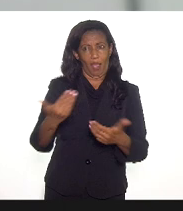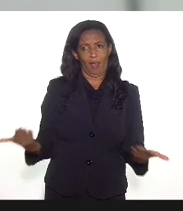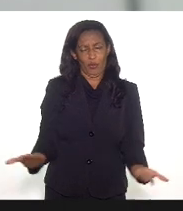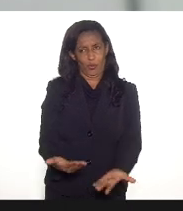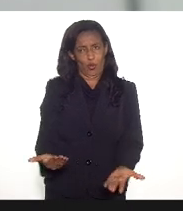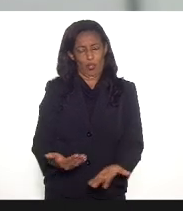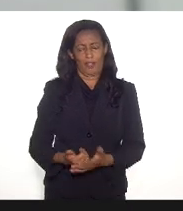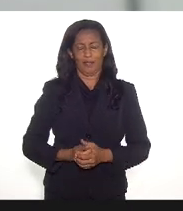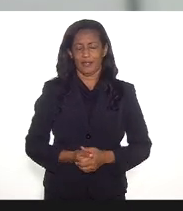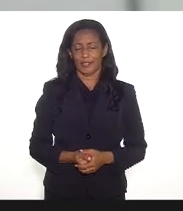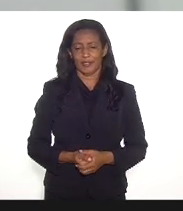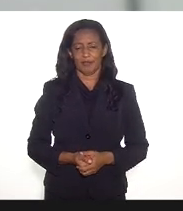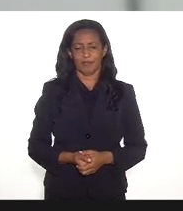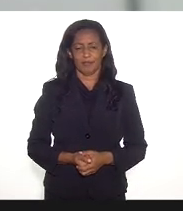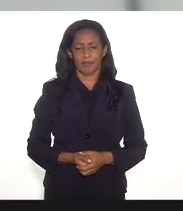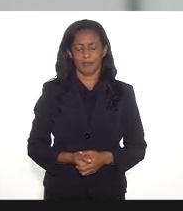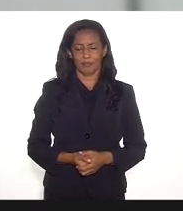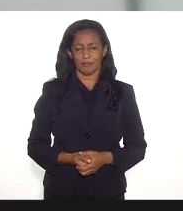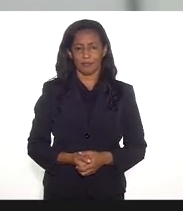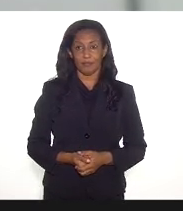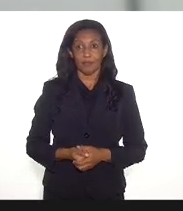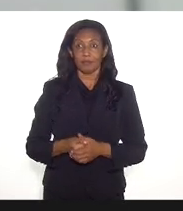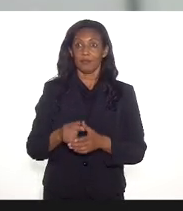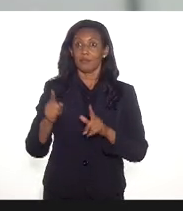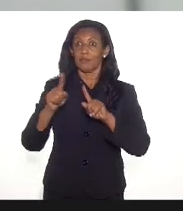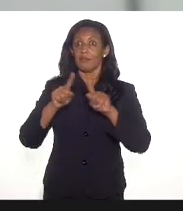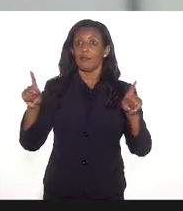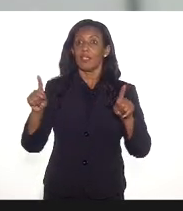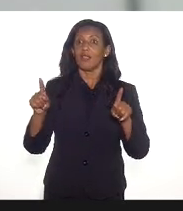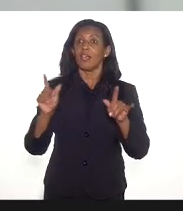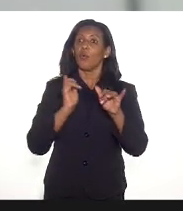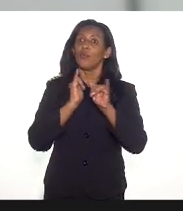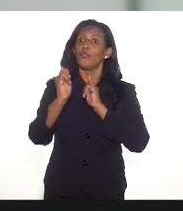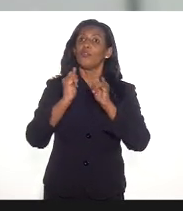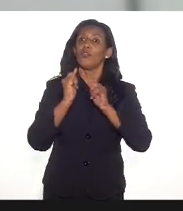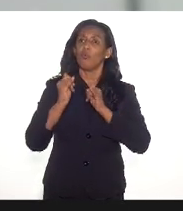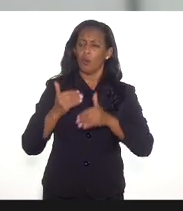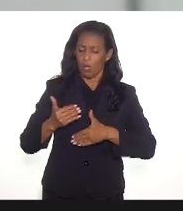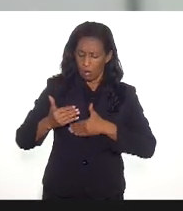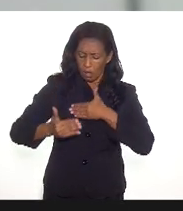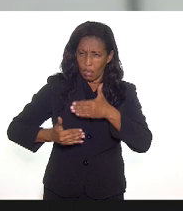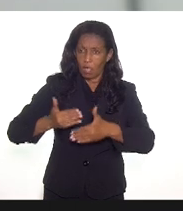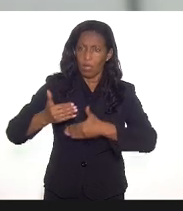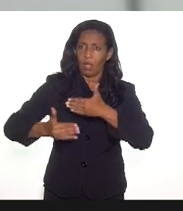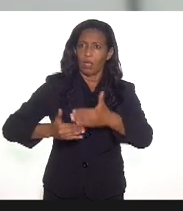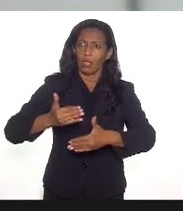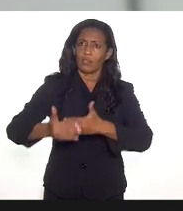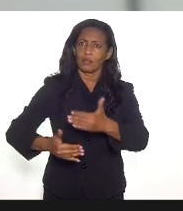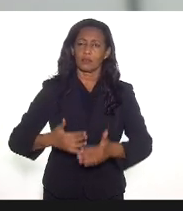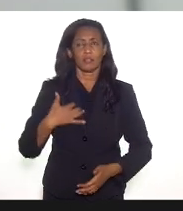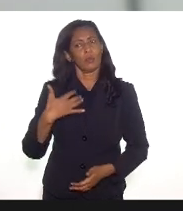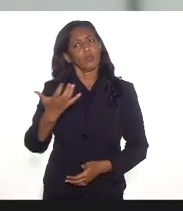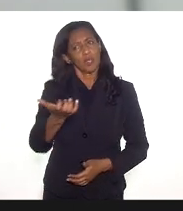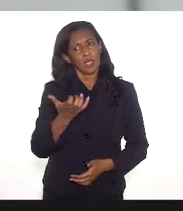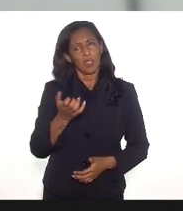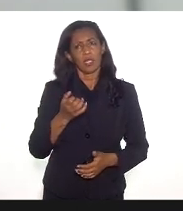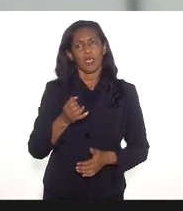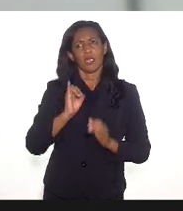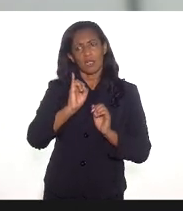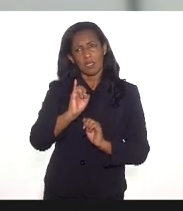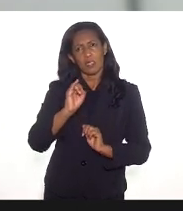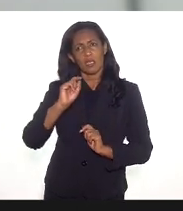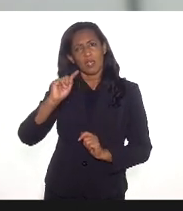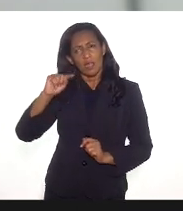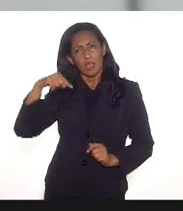de Fazenda, não informou esses passos oficialmente. Então, queríamos ver se o senhor dispõe